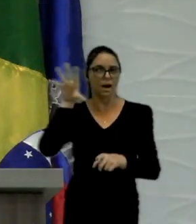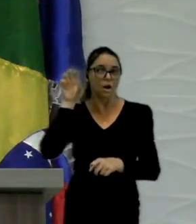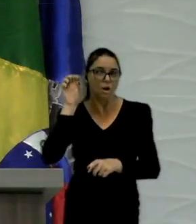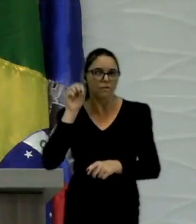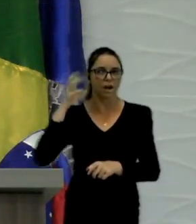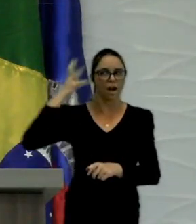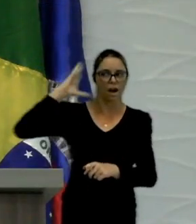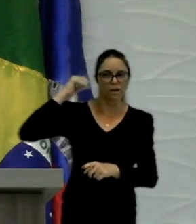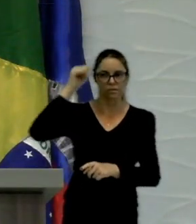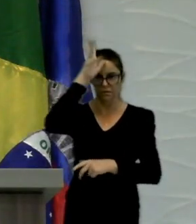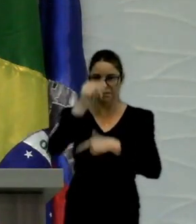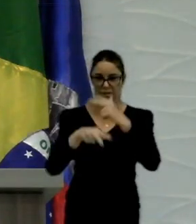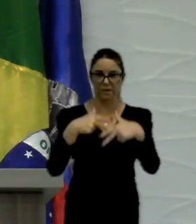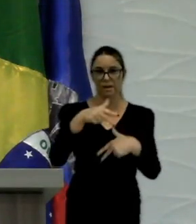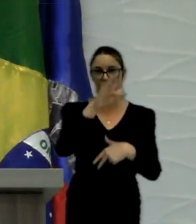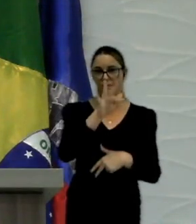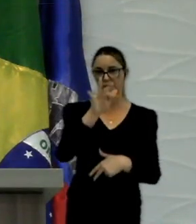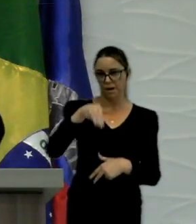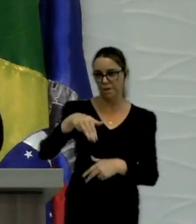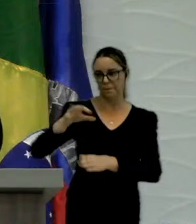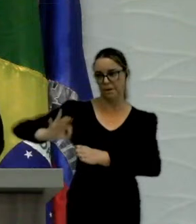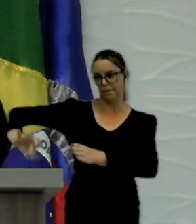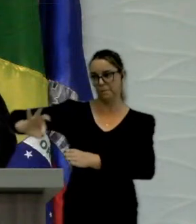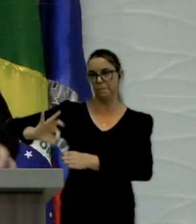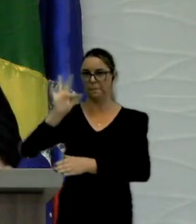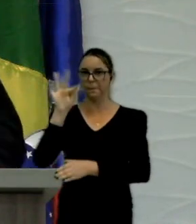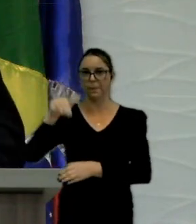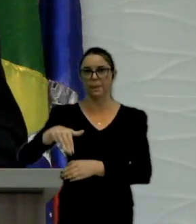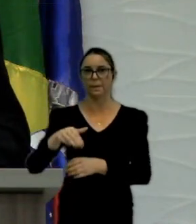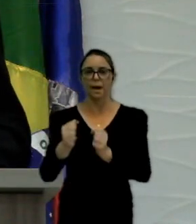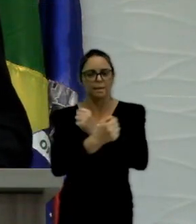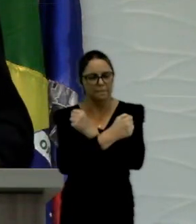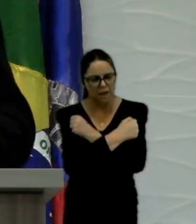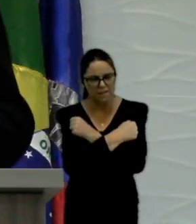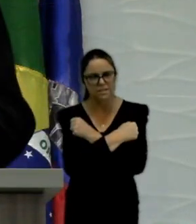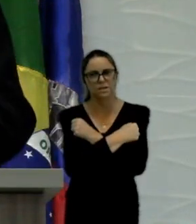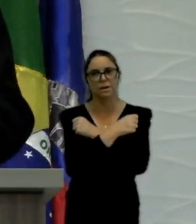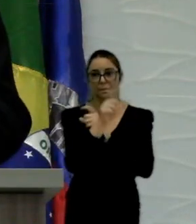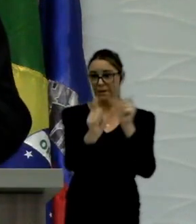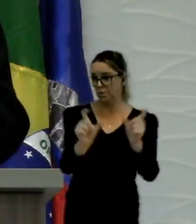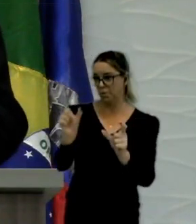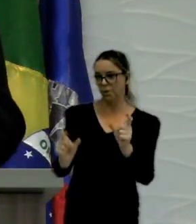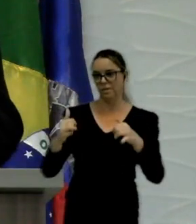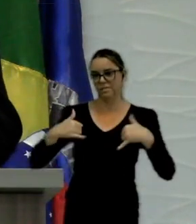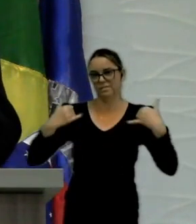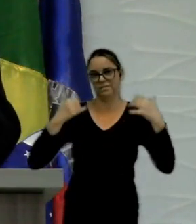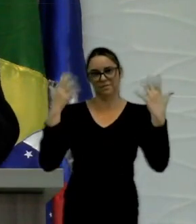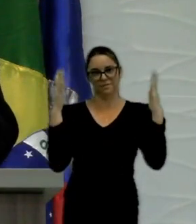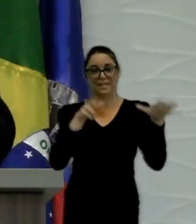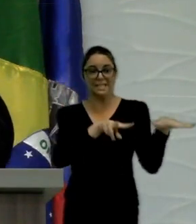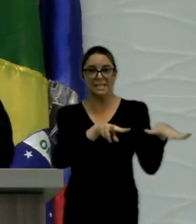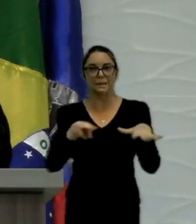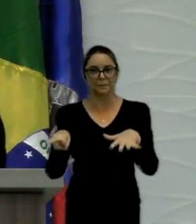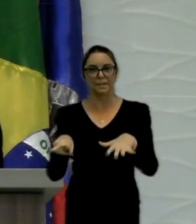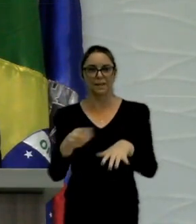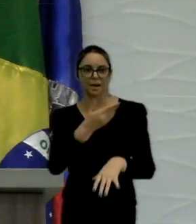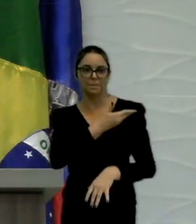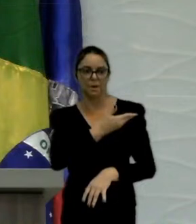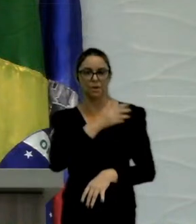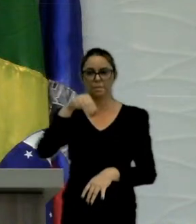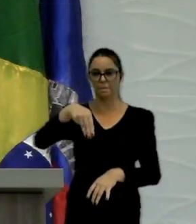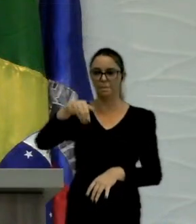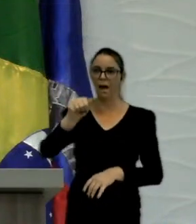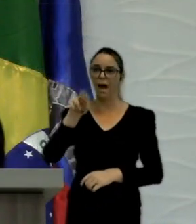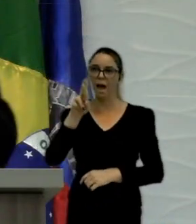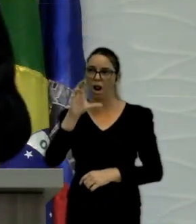FM, Espírito Santo FM. Quero mandar um abraço aos aniversariantes da semana, meu amigo engenheiro Marlo, filho do nosso